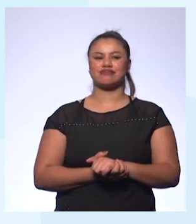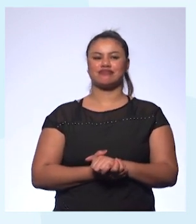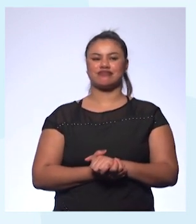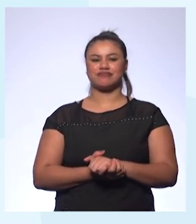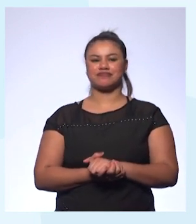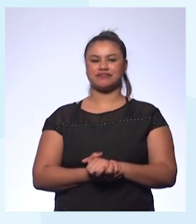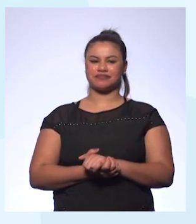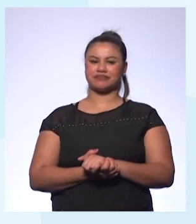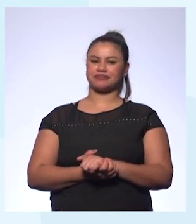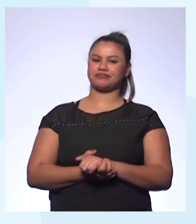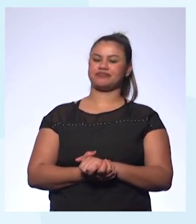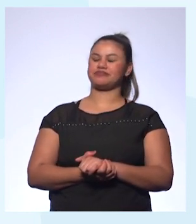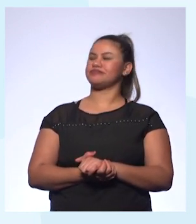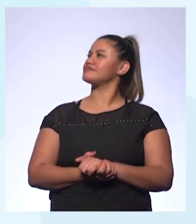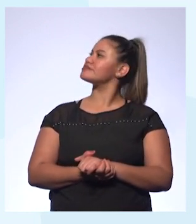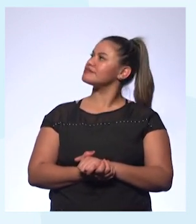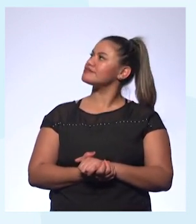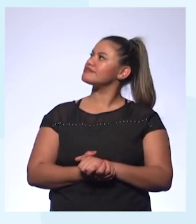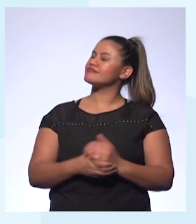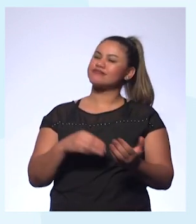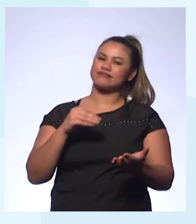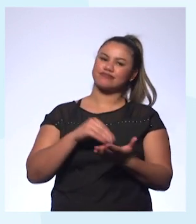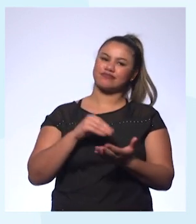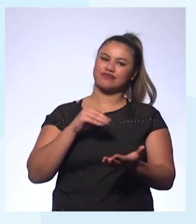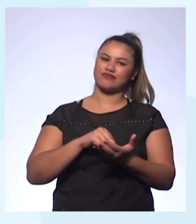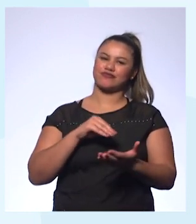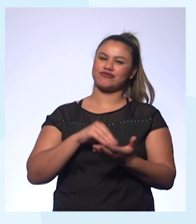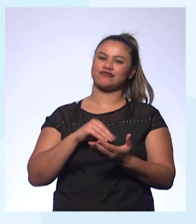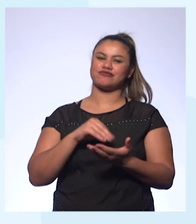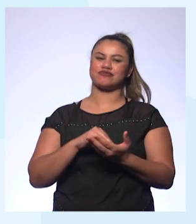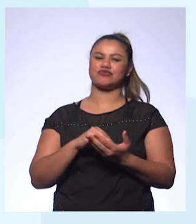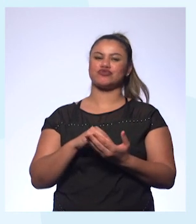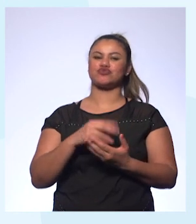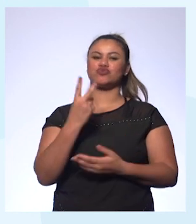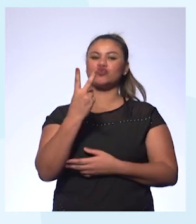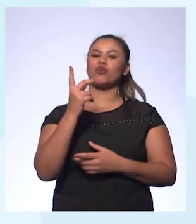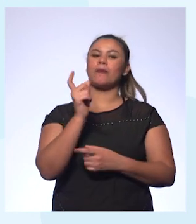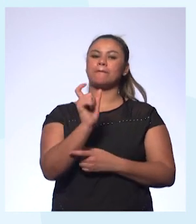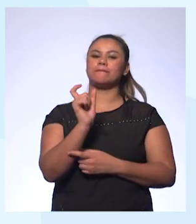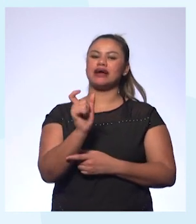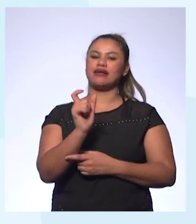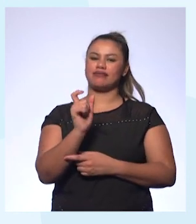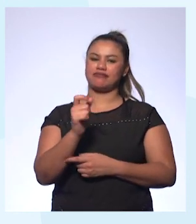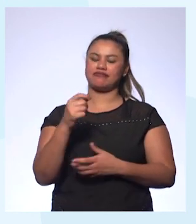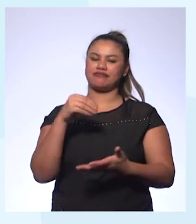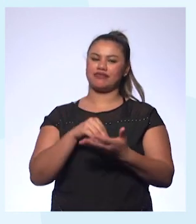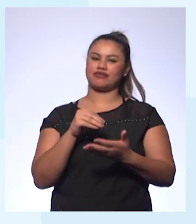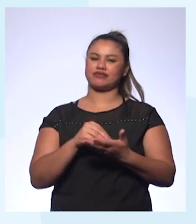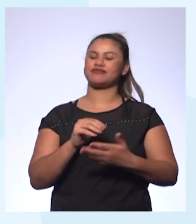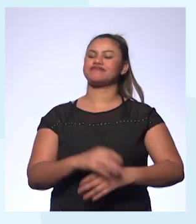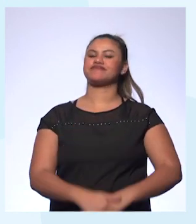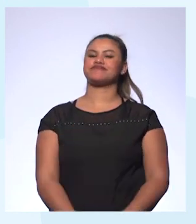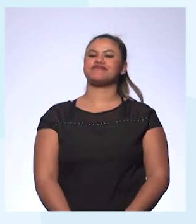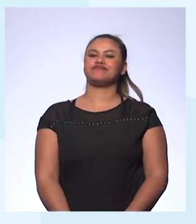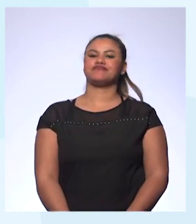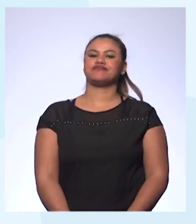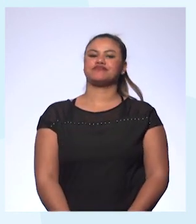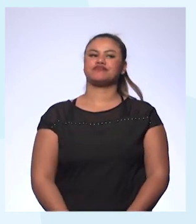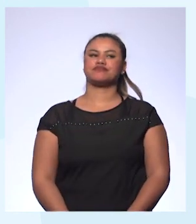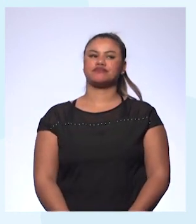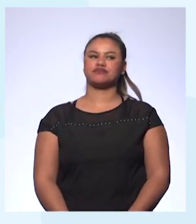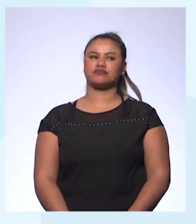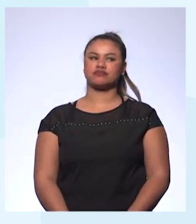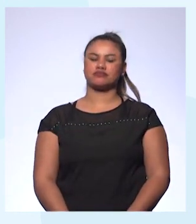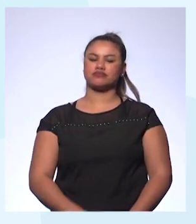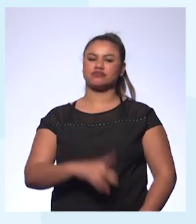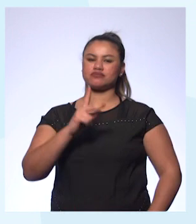falar ter um filho tá faltando aí a data também tentam faltando duas palavras aí para vocês colocarem a